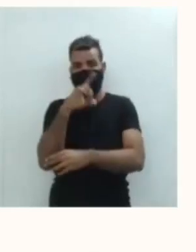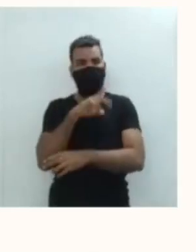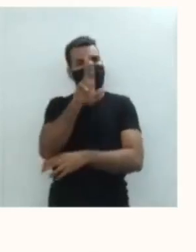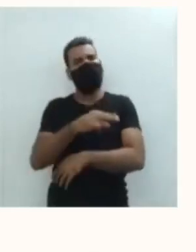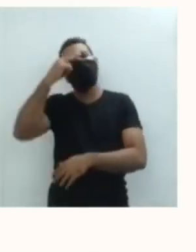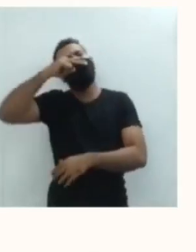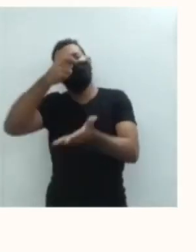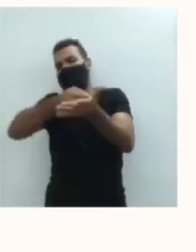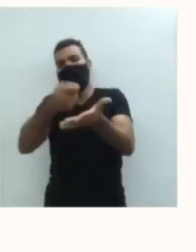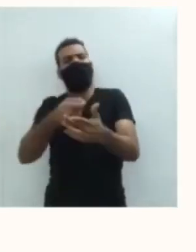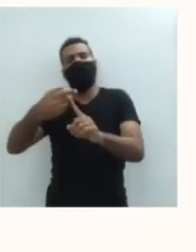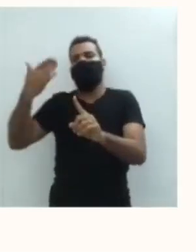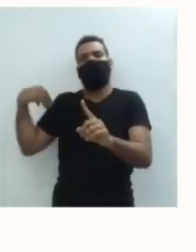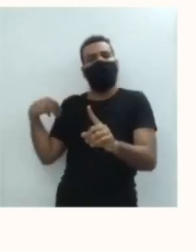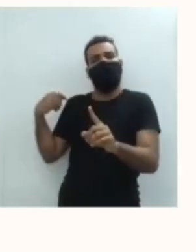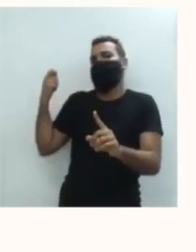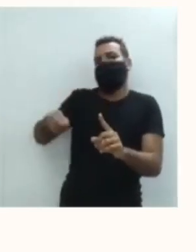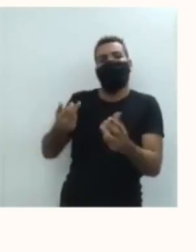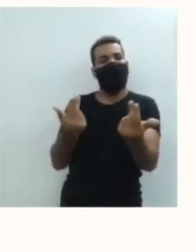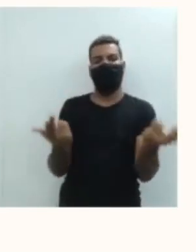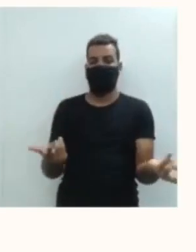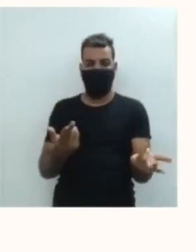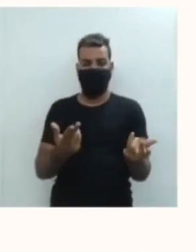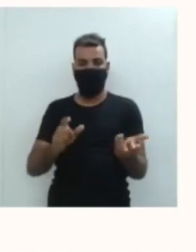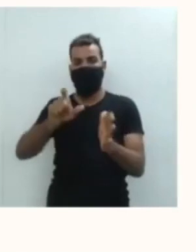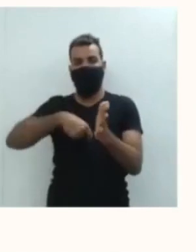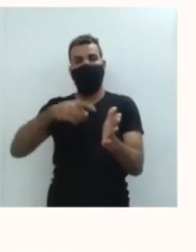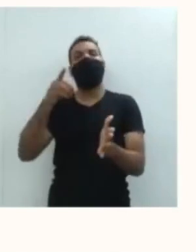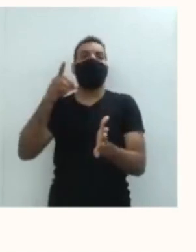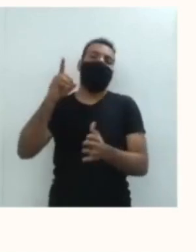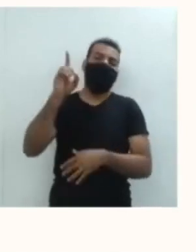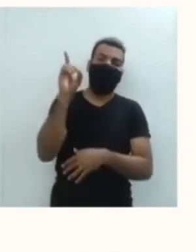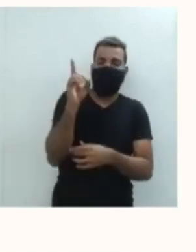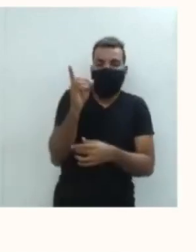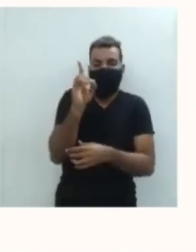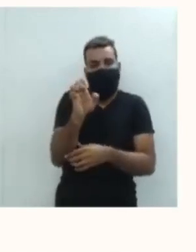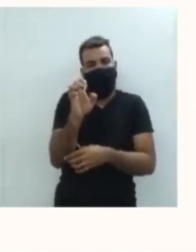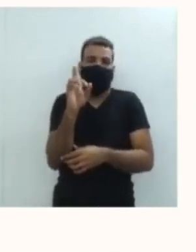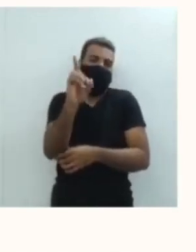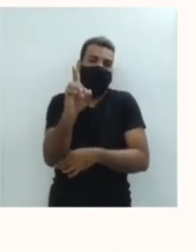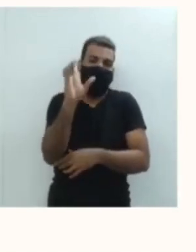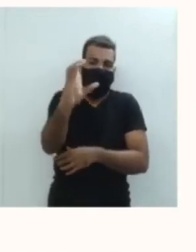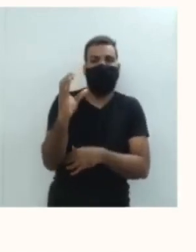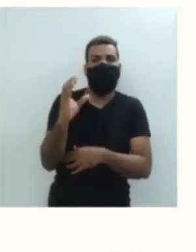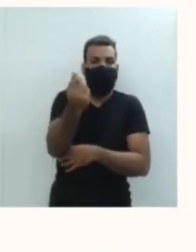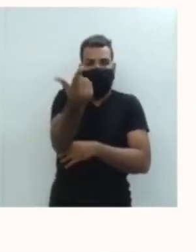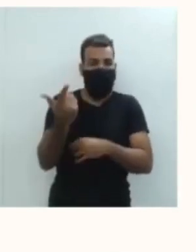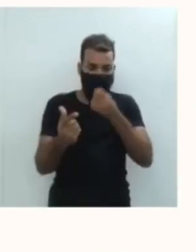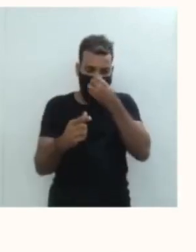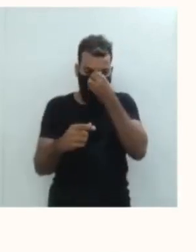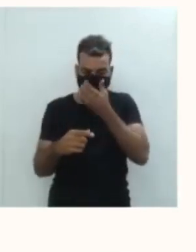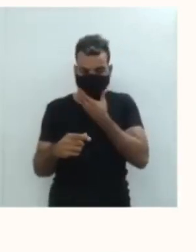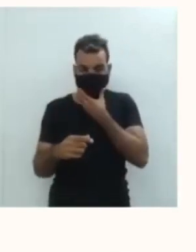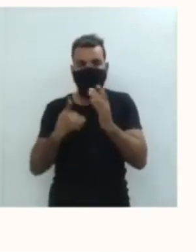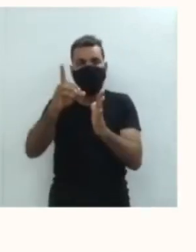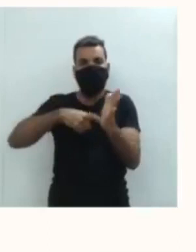a mesma forma de pagamento da classe pai dela que é prato que é cartão de crédito débito dinheiro já Nossa classe prato